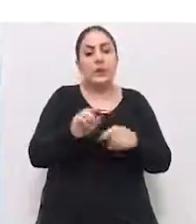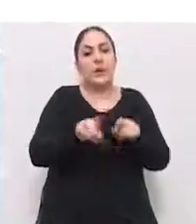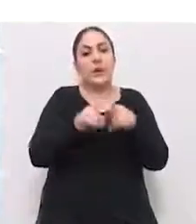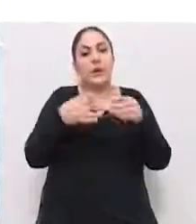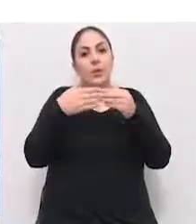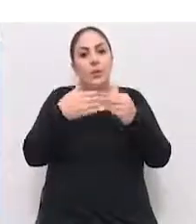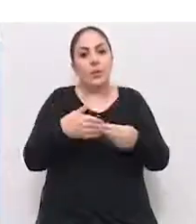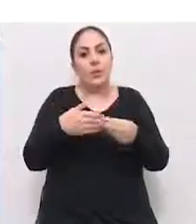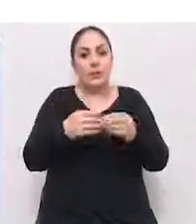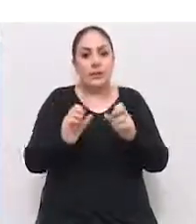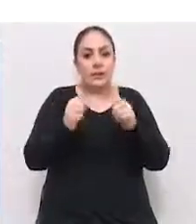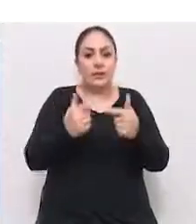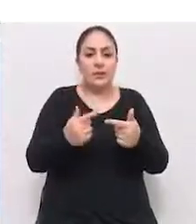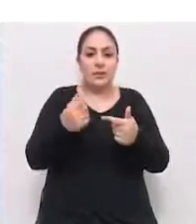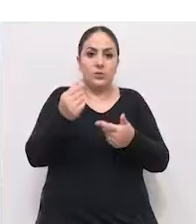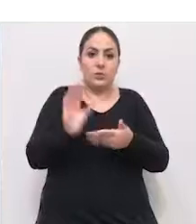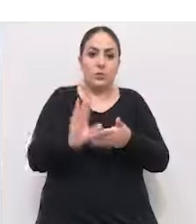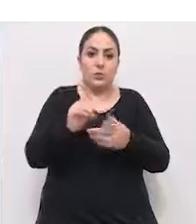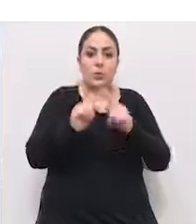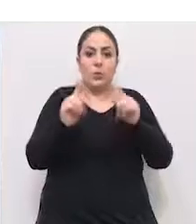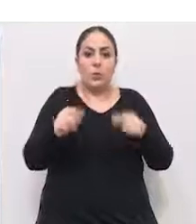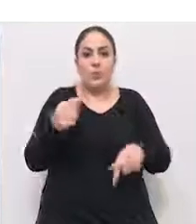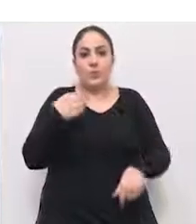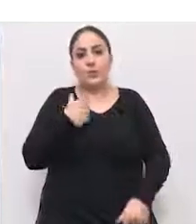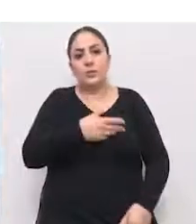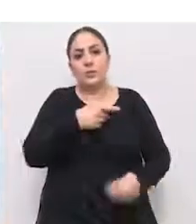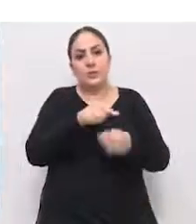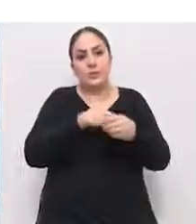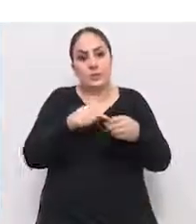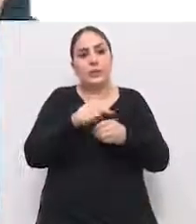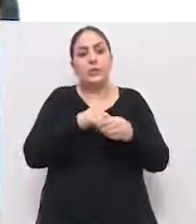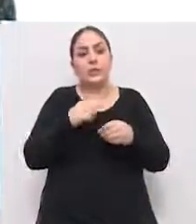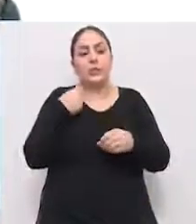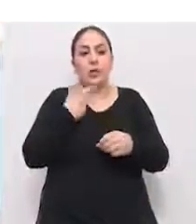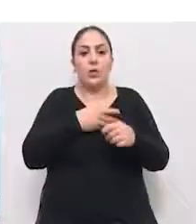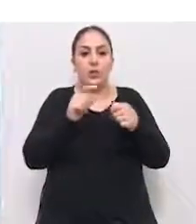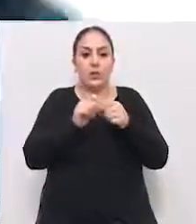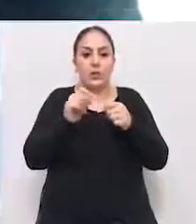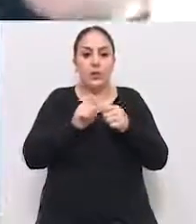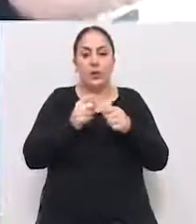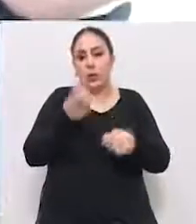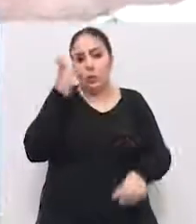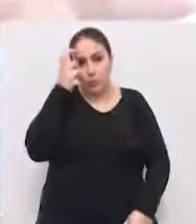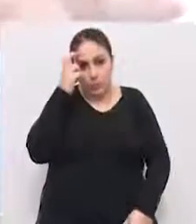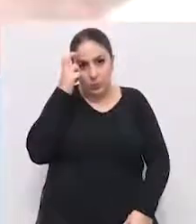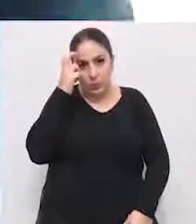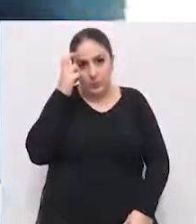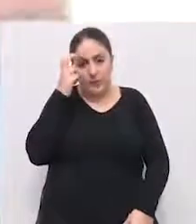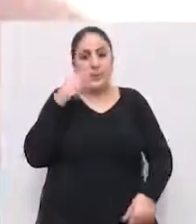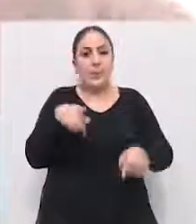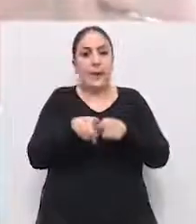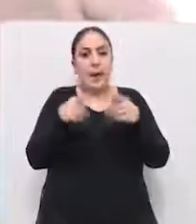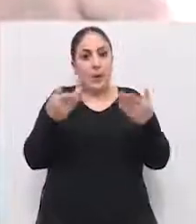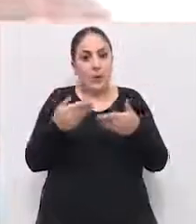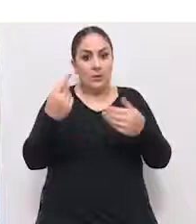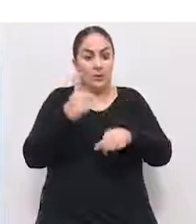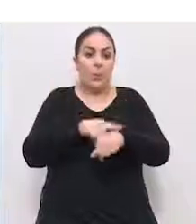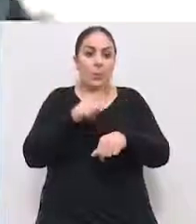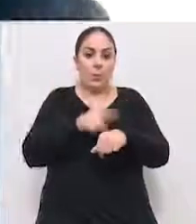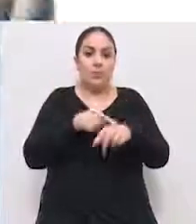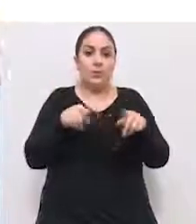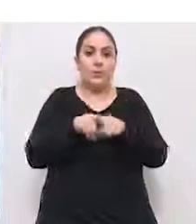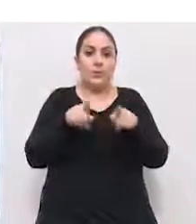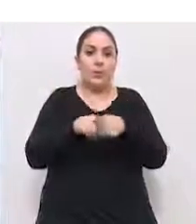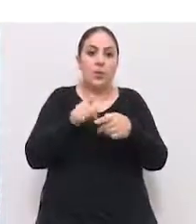fiscalizar e acompanhar a execução dos recursos públicos na nossa cidade. Nós vamos fazer isso com a cultura, agora nesse